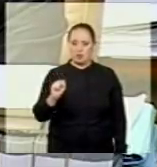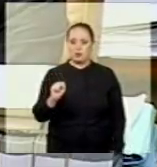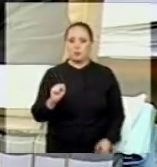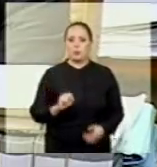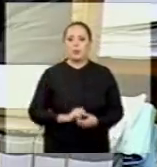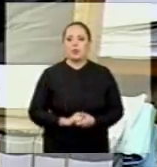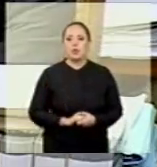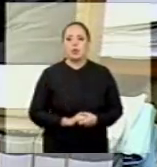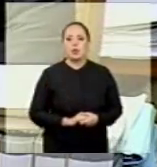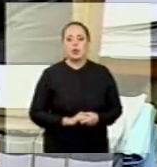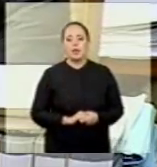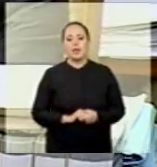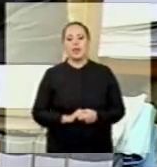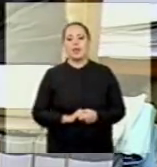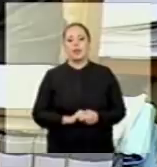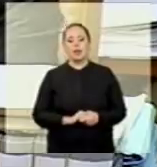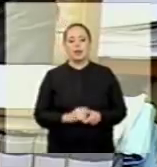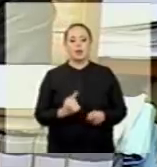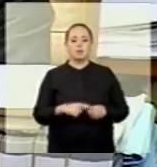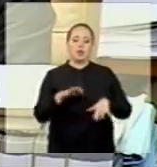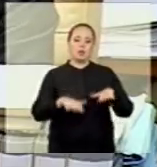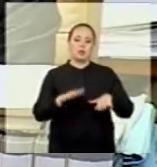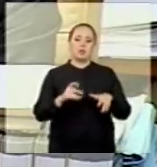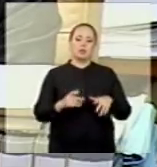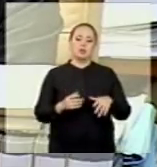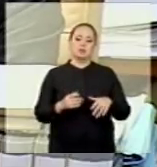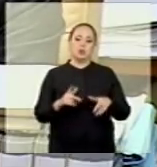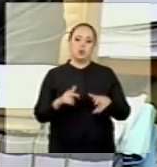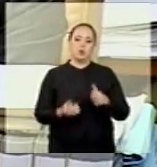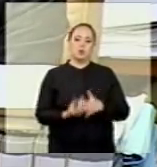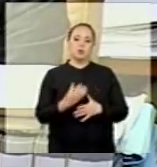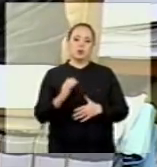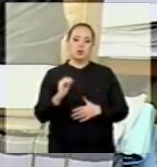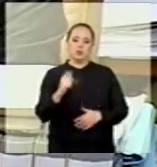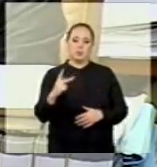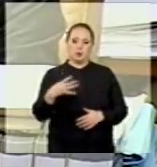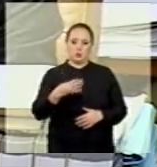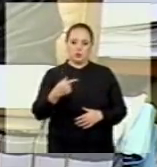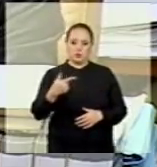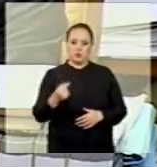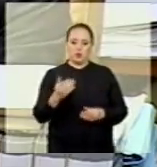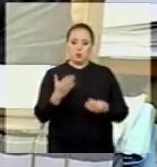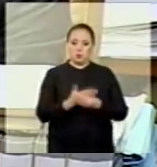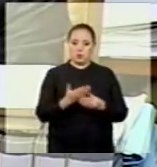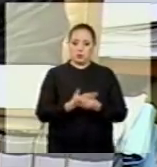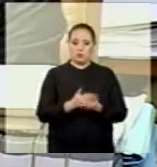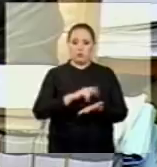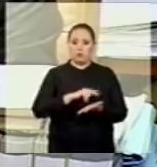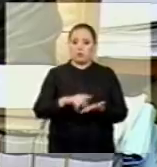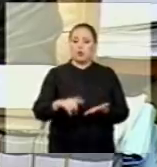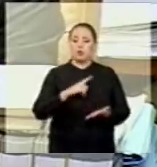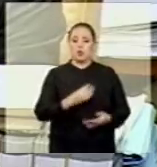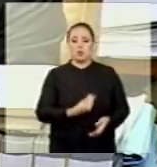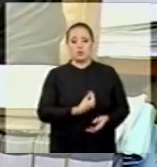a instauração, muitas vezes, como surgiu na ação penal 470, de processos multitudinários, cuja